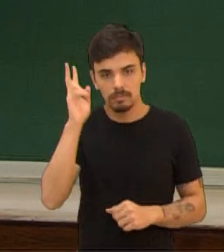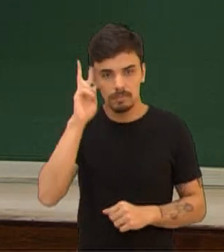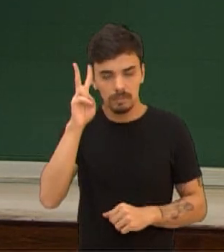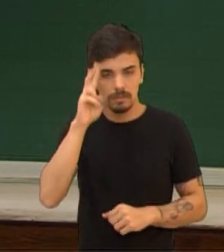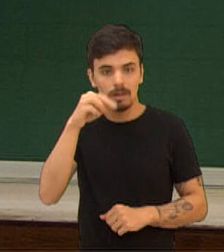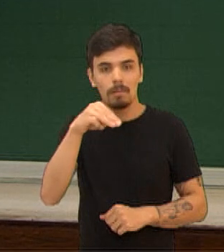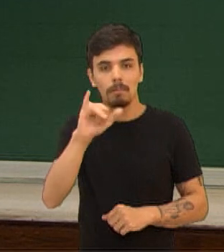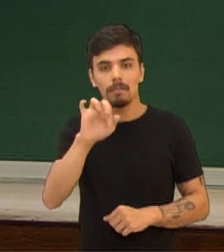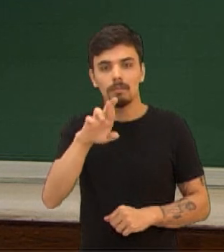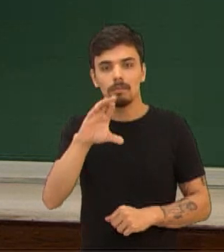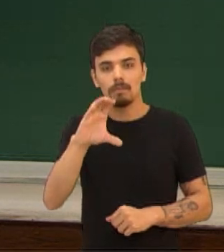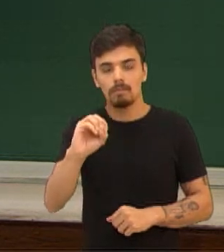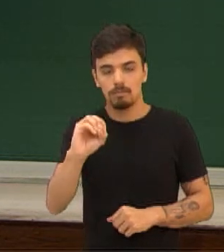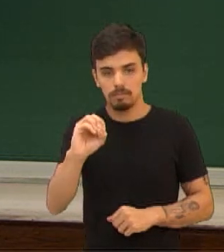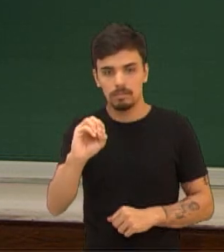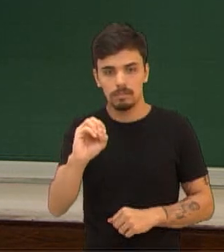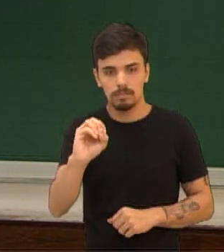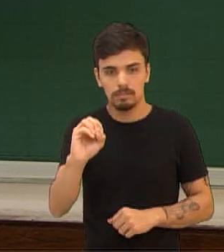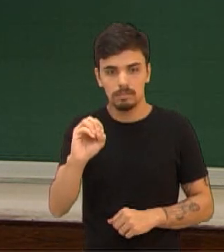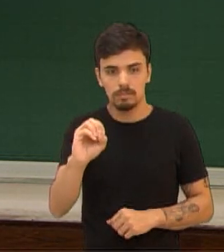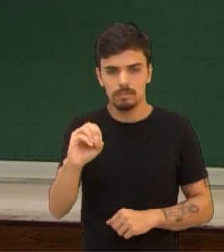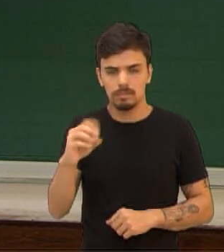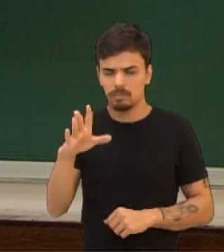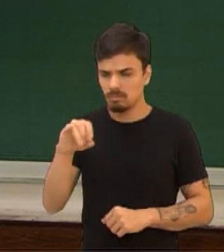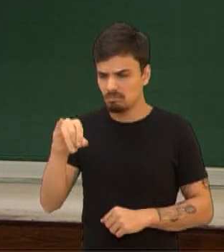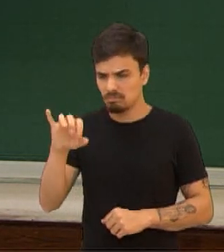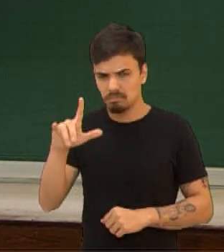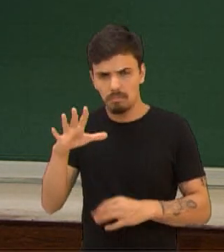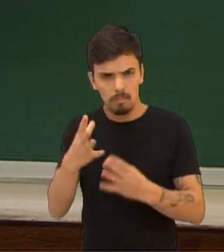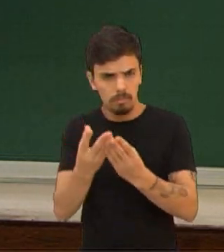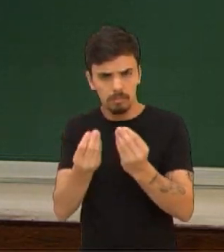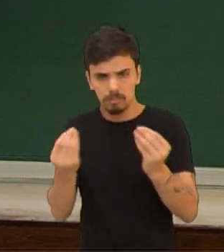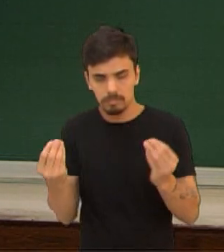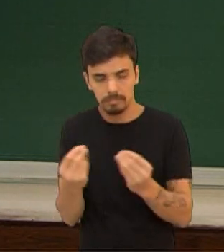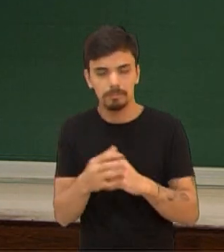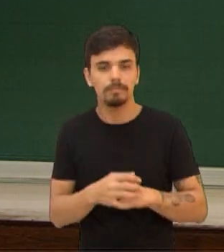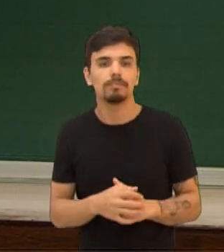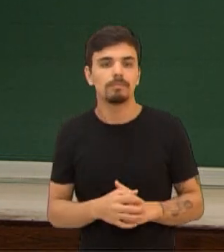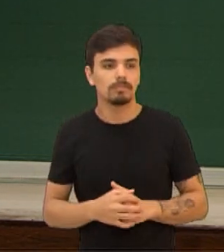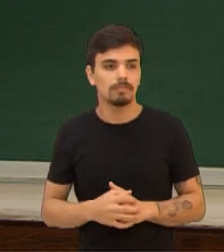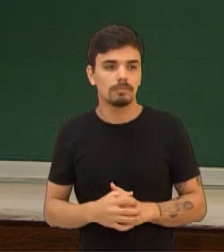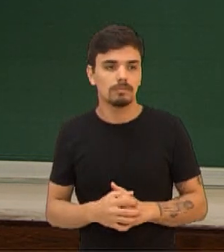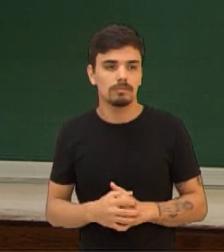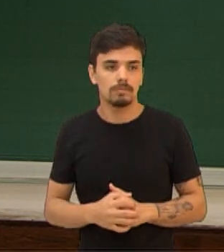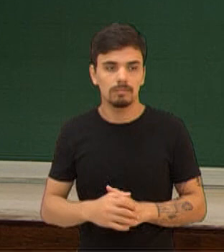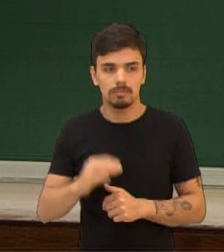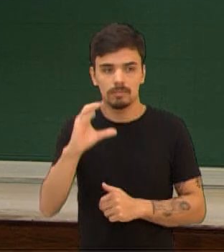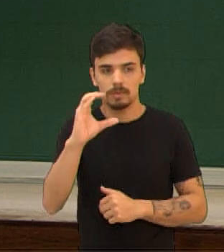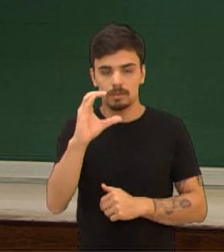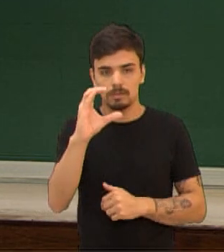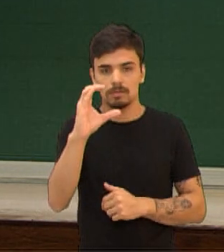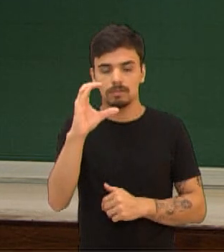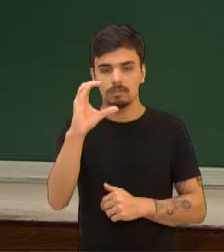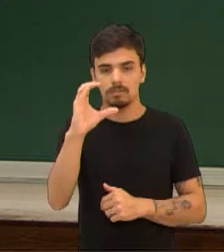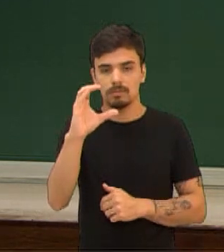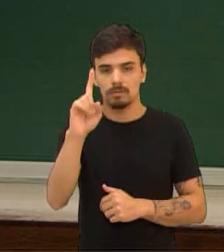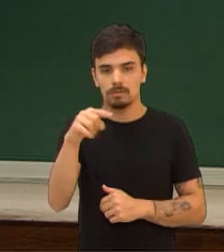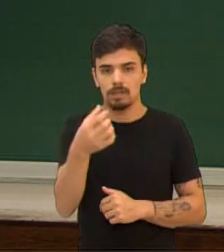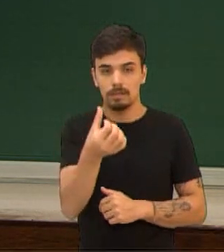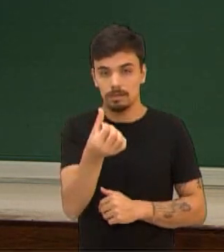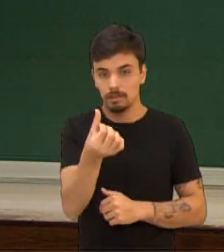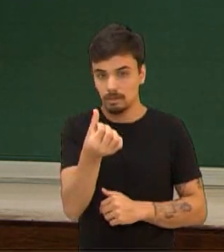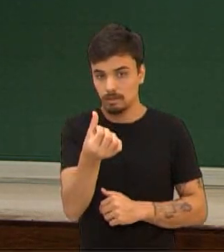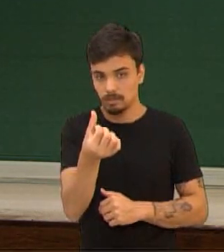micro significa um milionésimo. Então, quer dizer que esse 6 aqui está na sexta casa